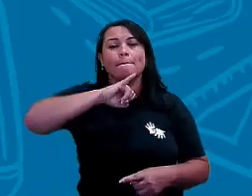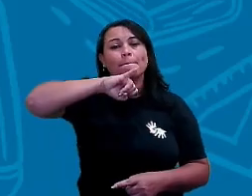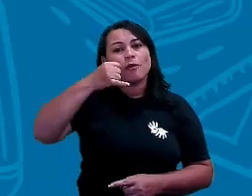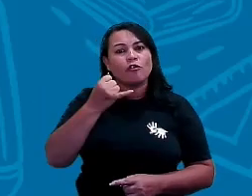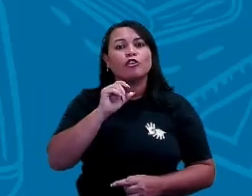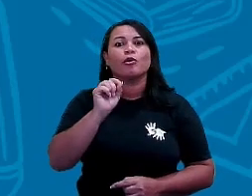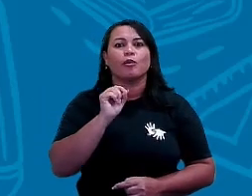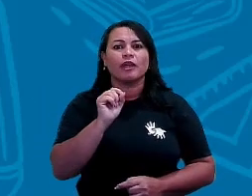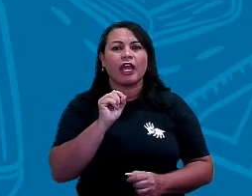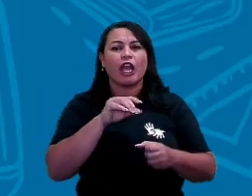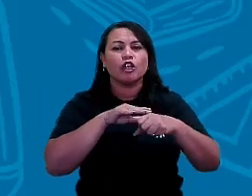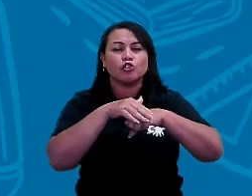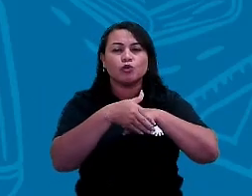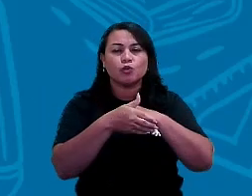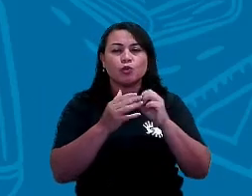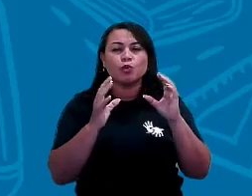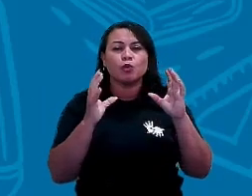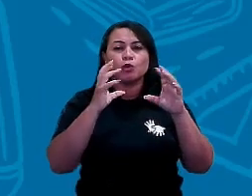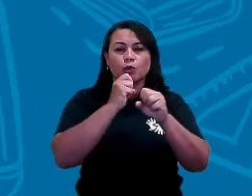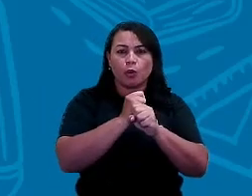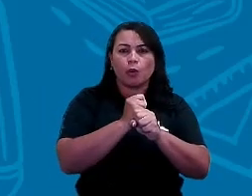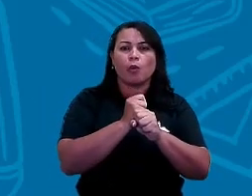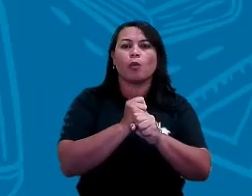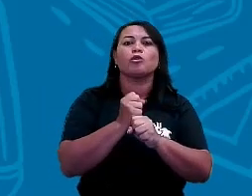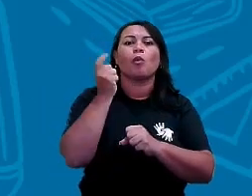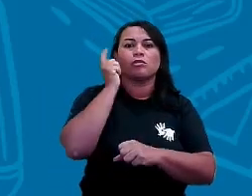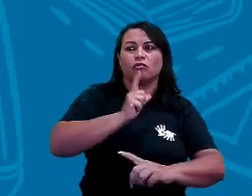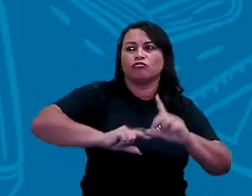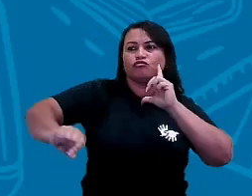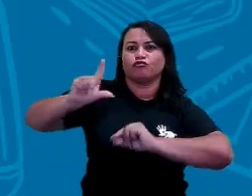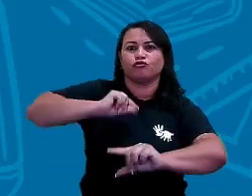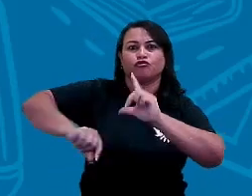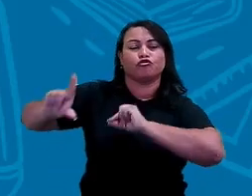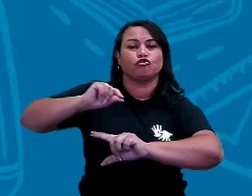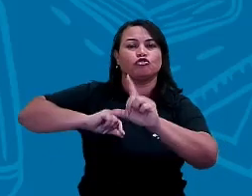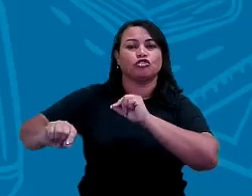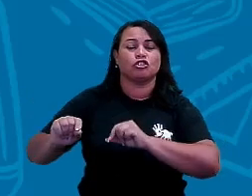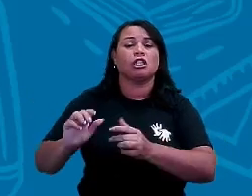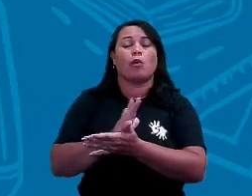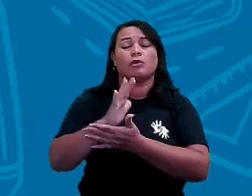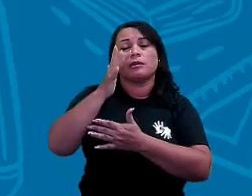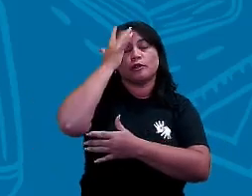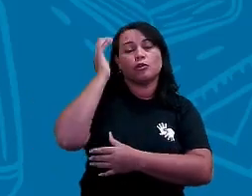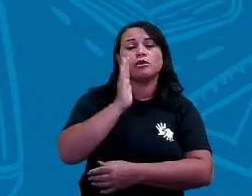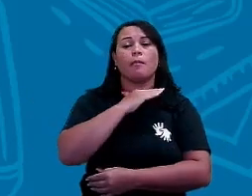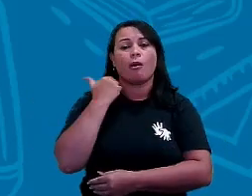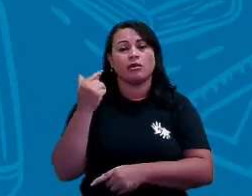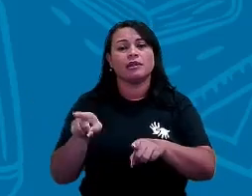fugiu apavorado, abandonando armas, munições, feridos e mortos.